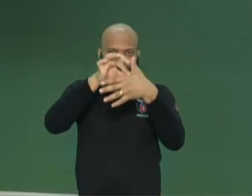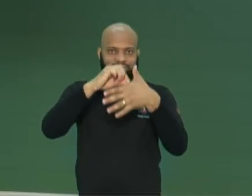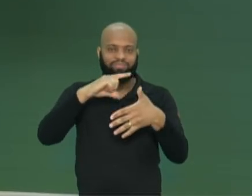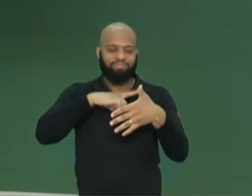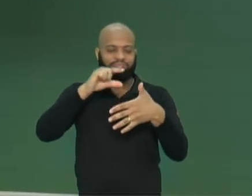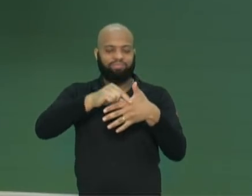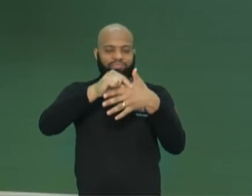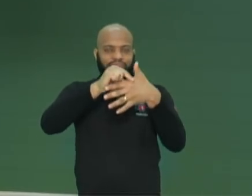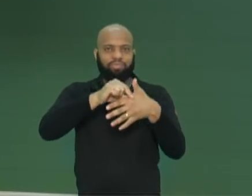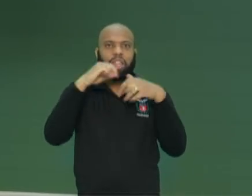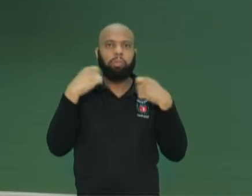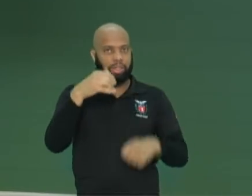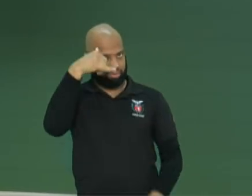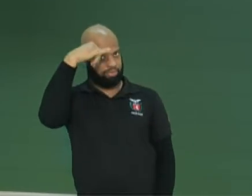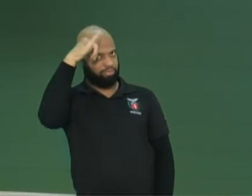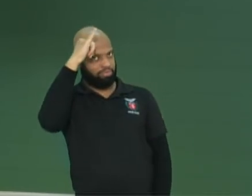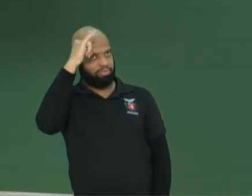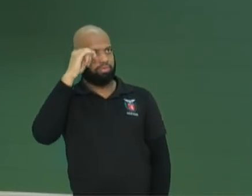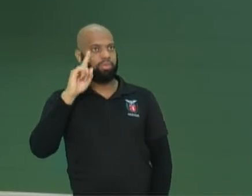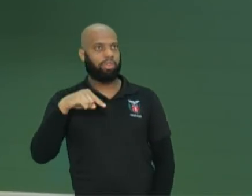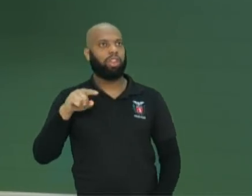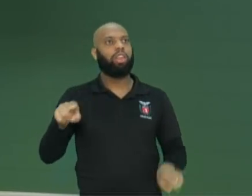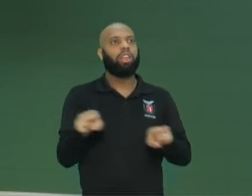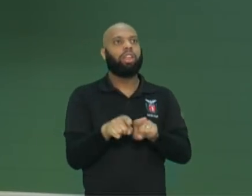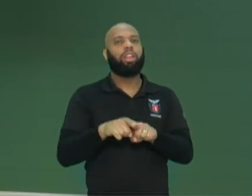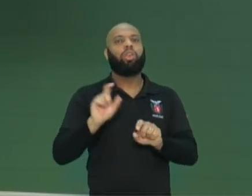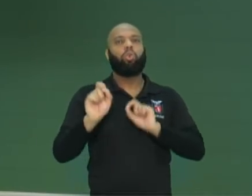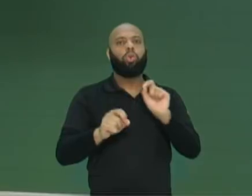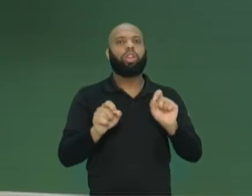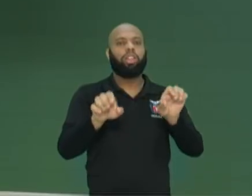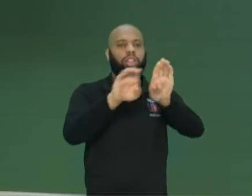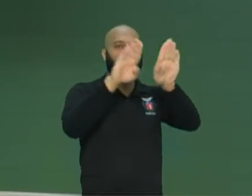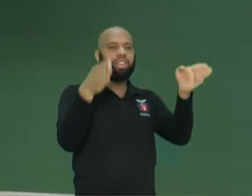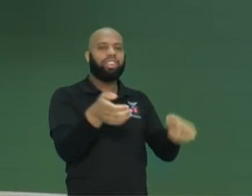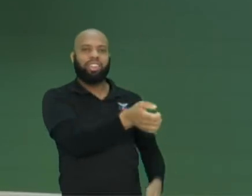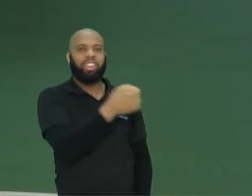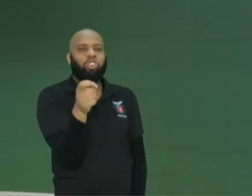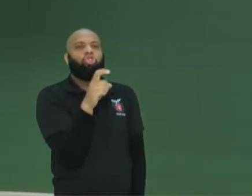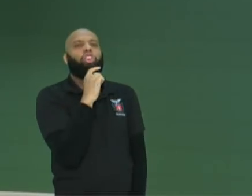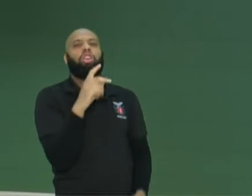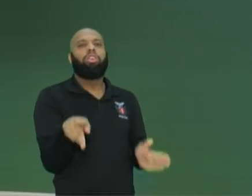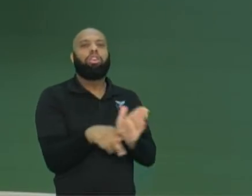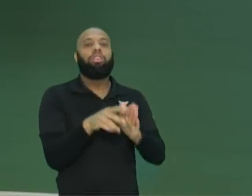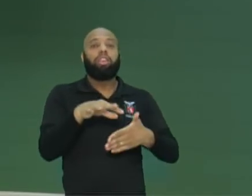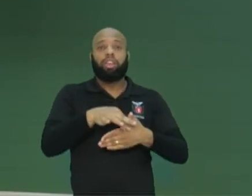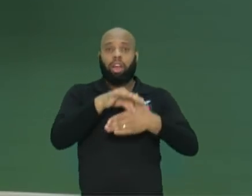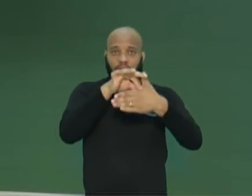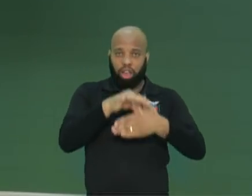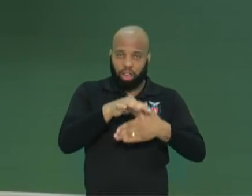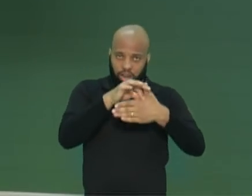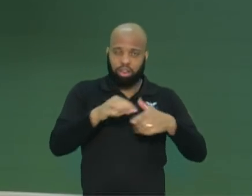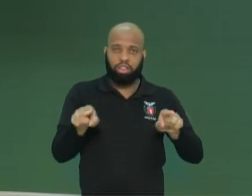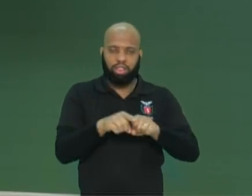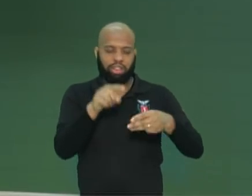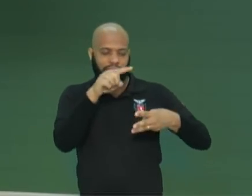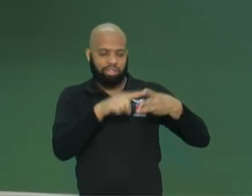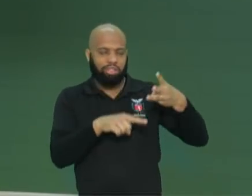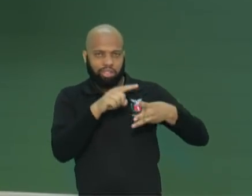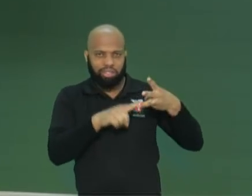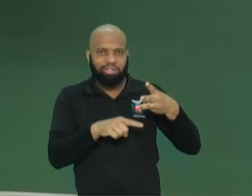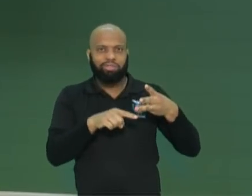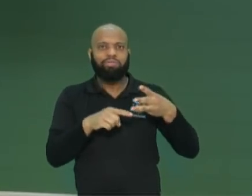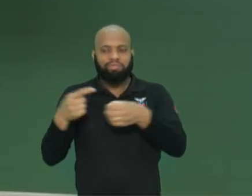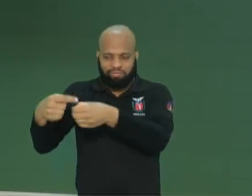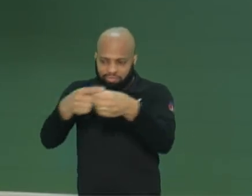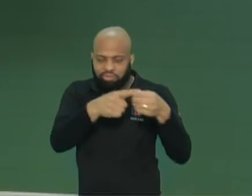da agricultura e da pecuária. Frigoríficas lá é de carnes. São carnes que são, então tem a criação de animais